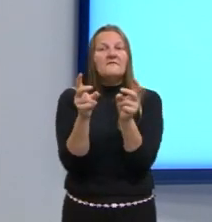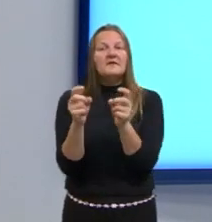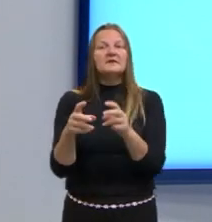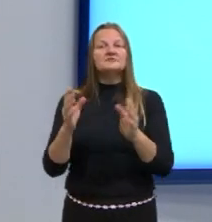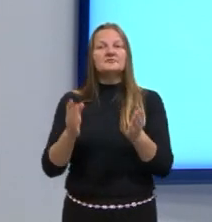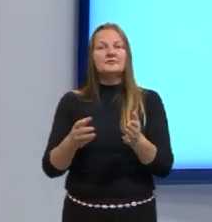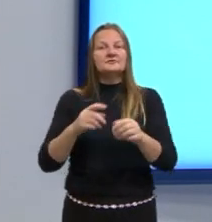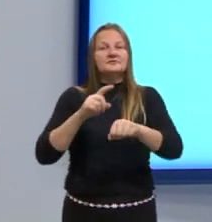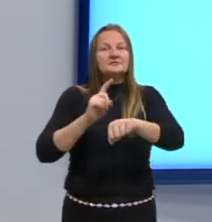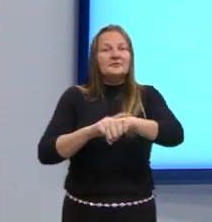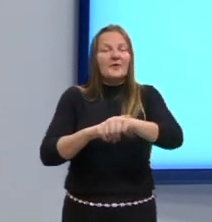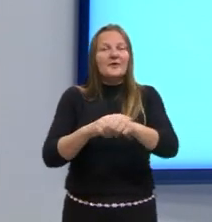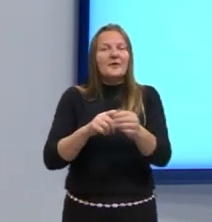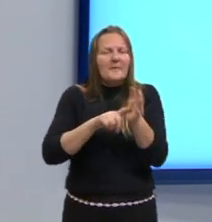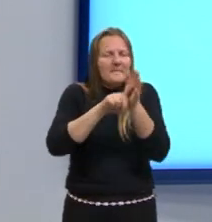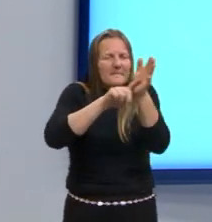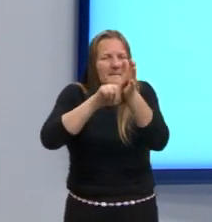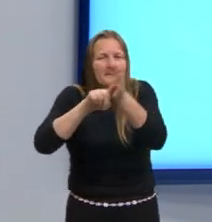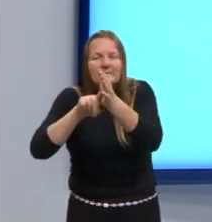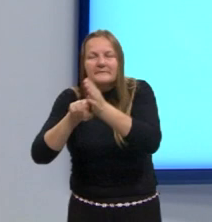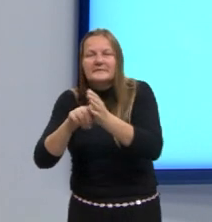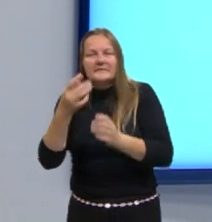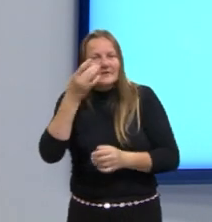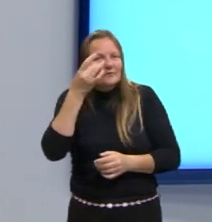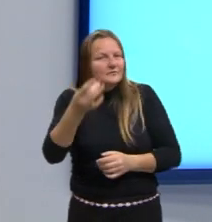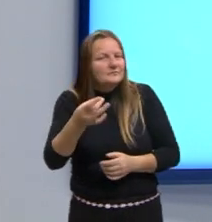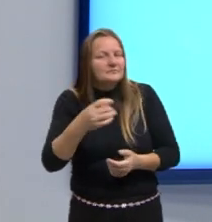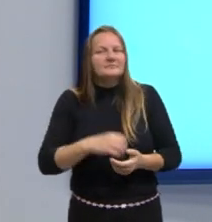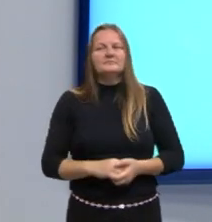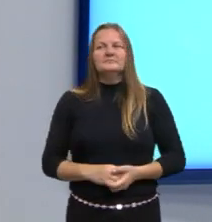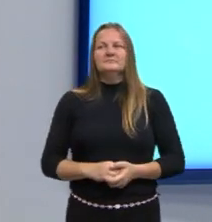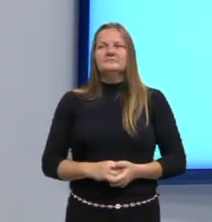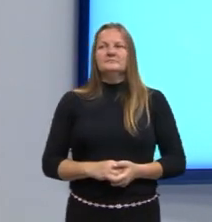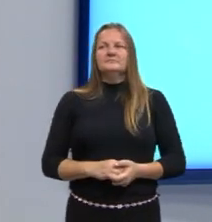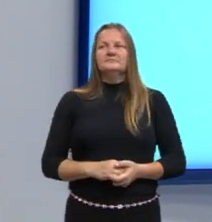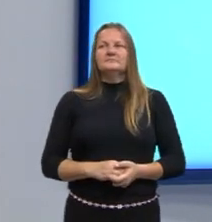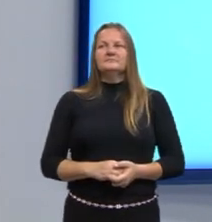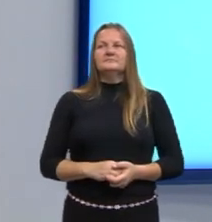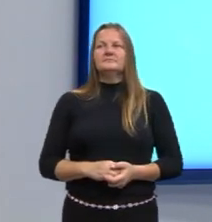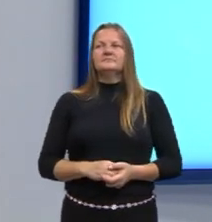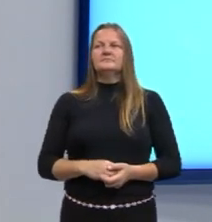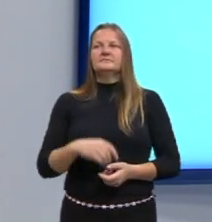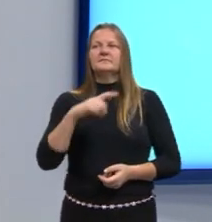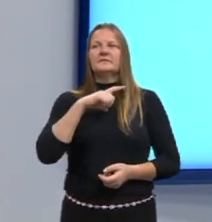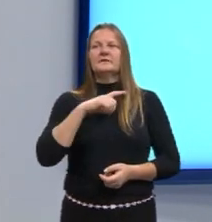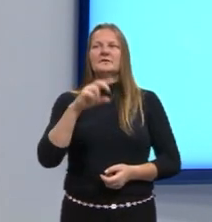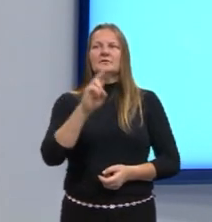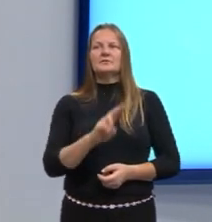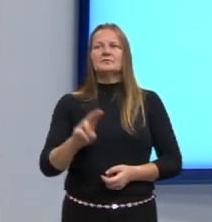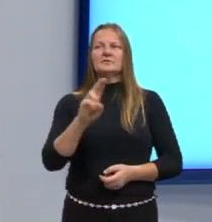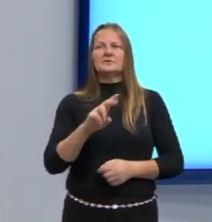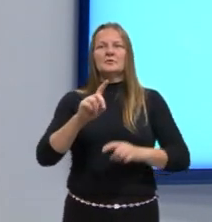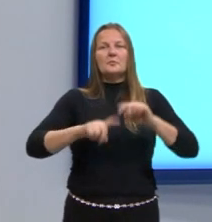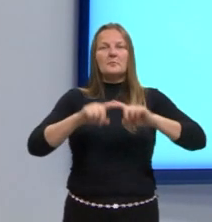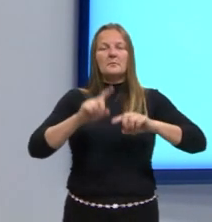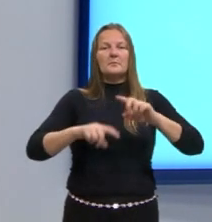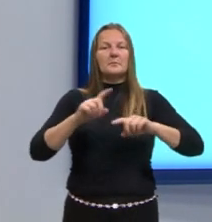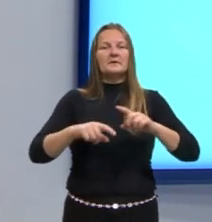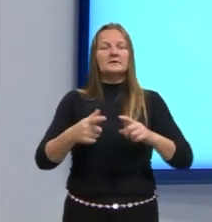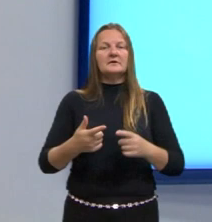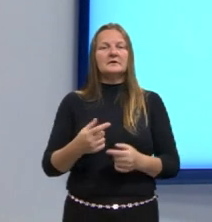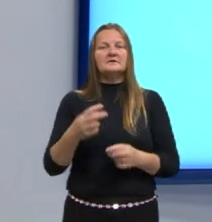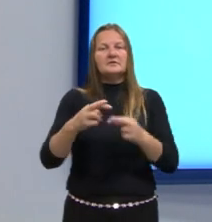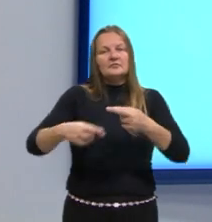de pesquisar o que deve ser focado na hora de pesquisar é que eles sejam feitos através de fontes